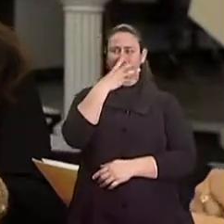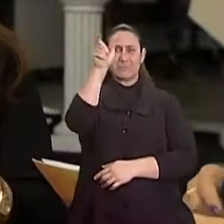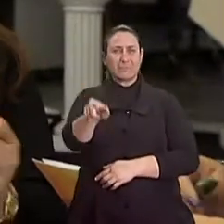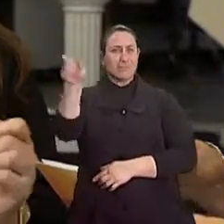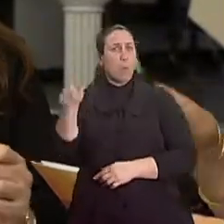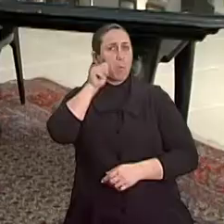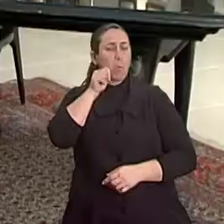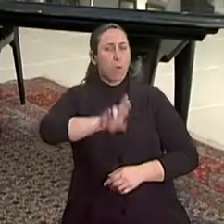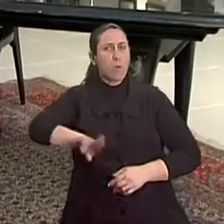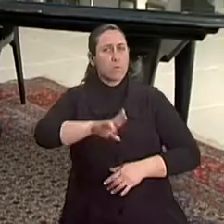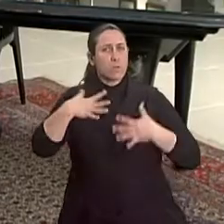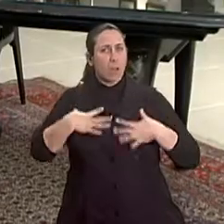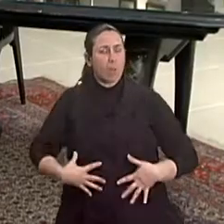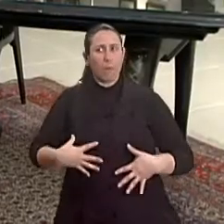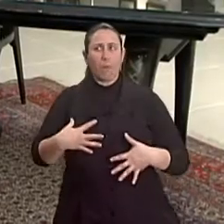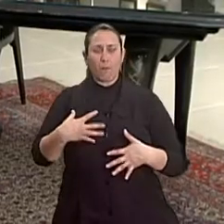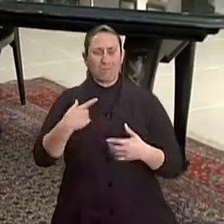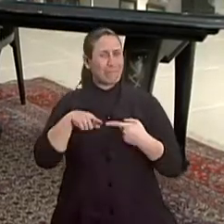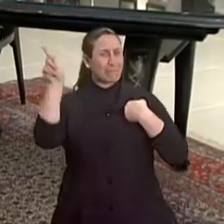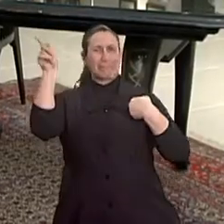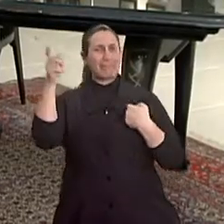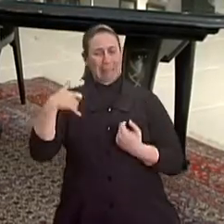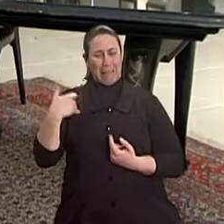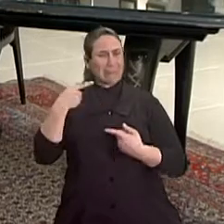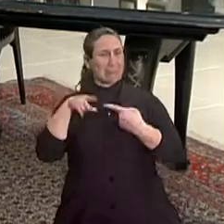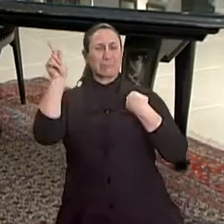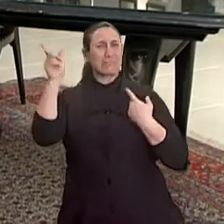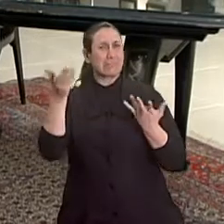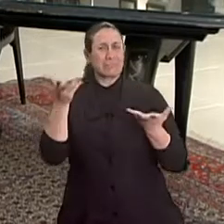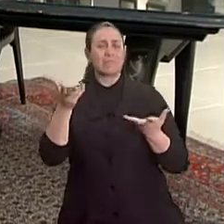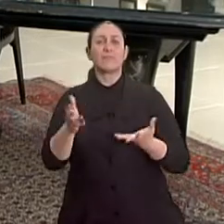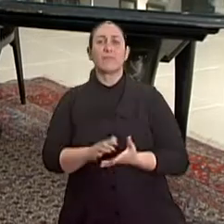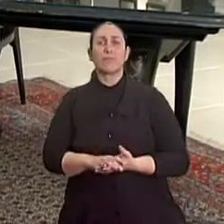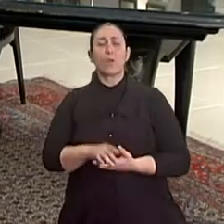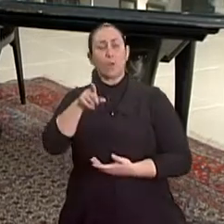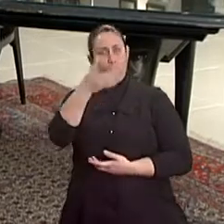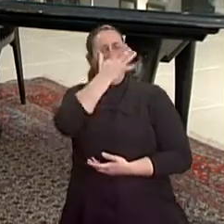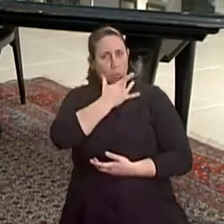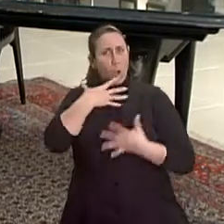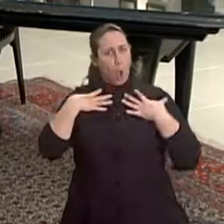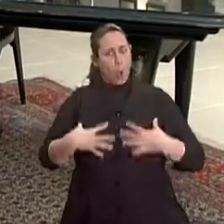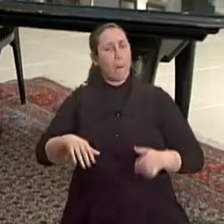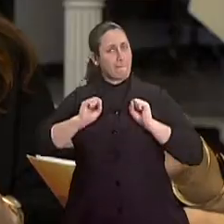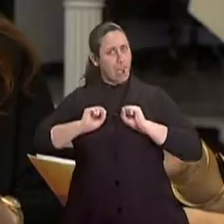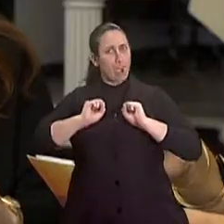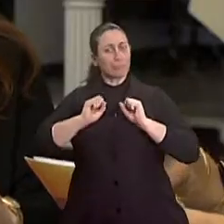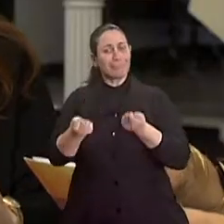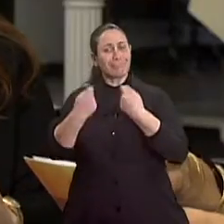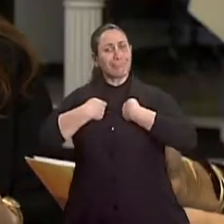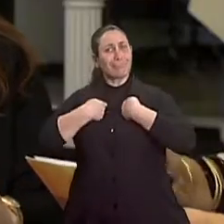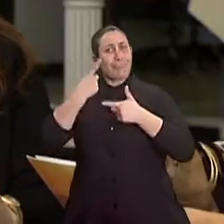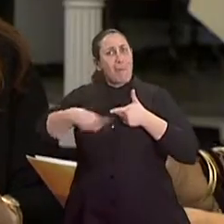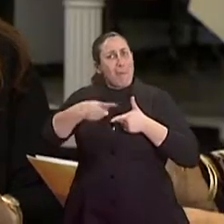as coisas que as mulheres estão botando. Quando tu diz com essa intensidade pra gente, tu acha que muitas vezes a roupa prejudica em vez de valorizar?